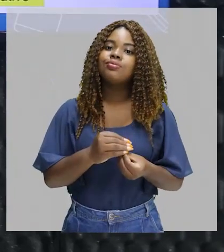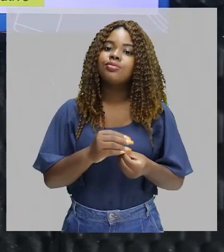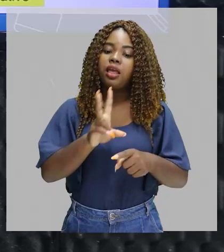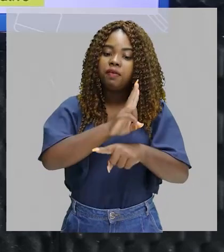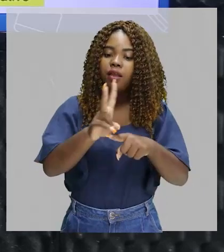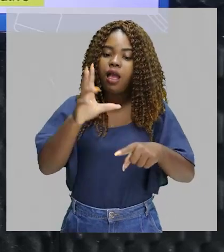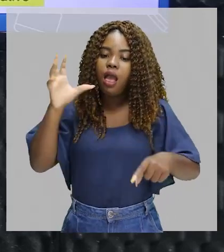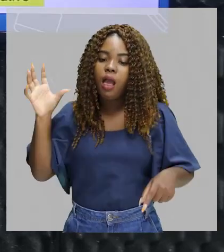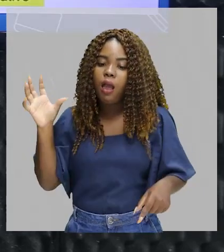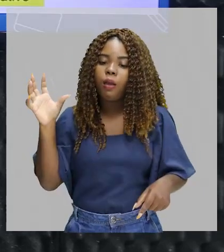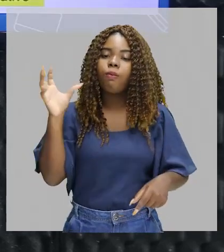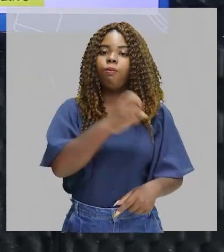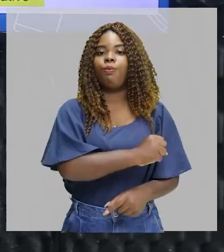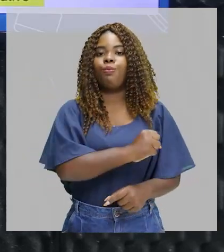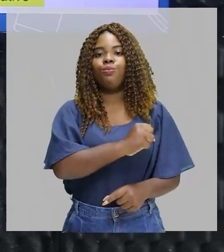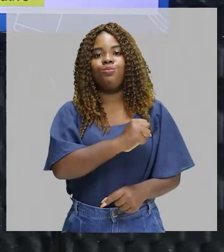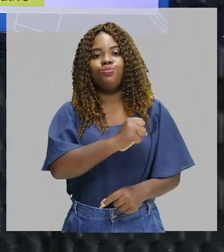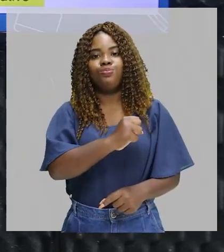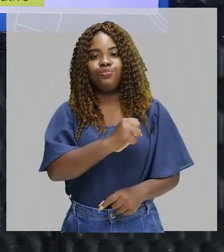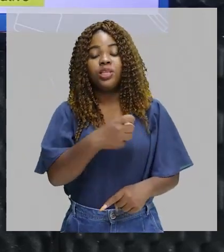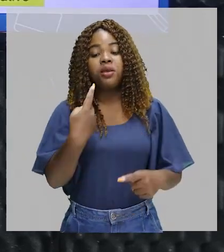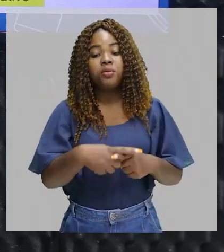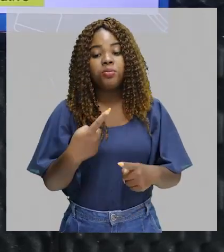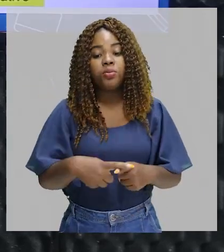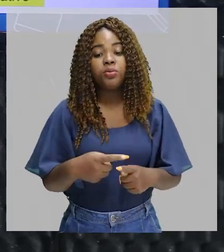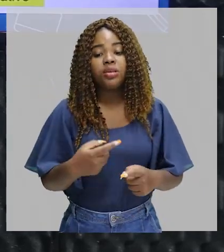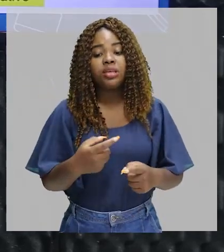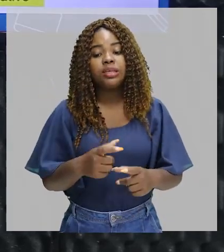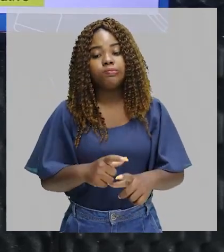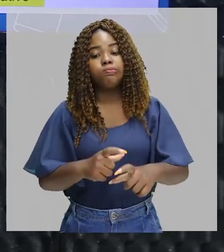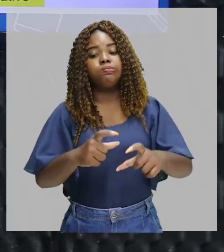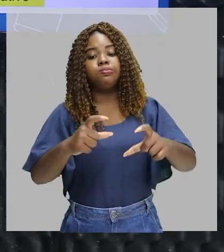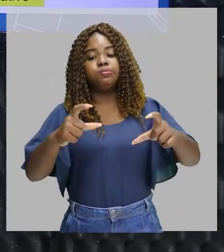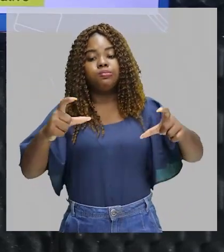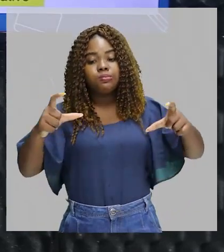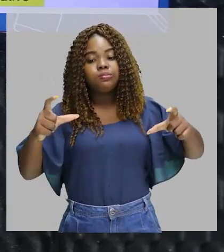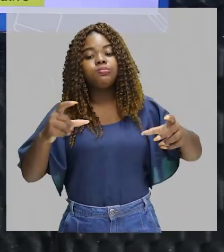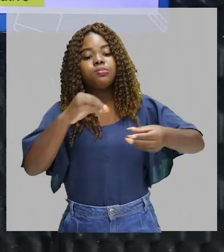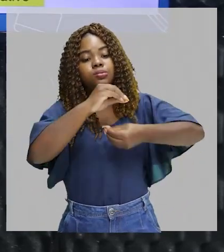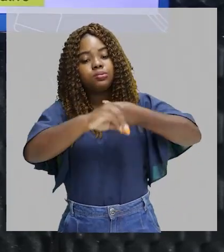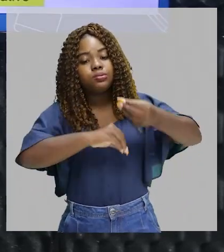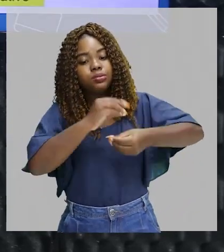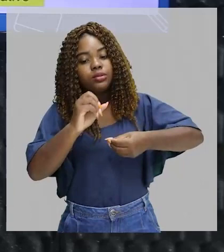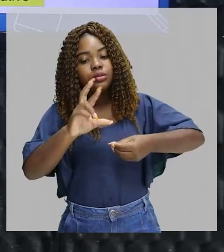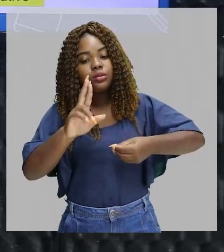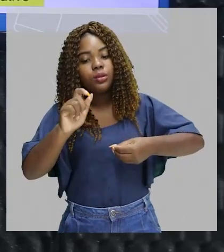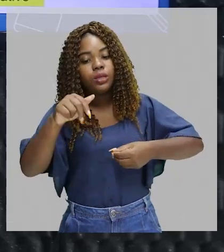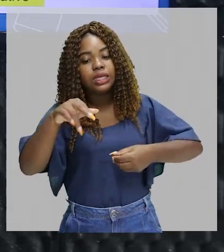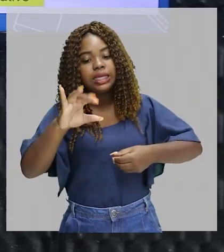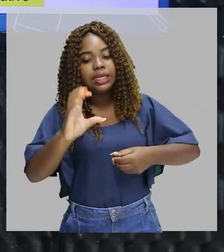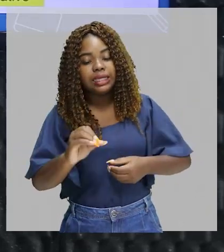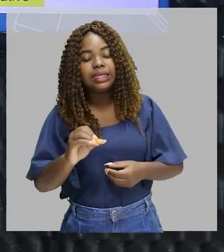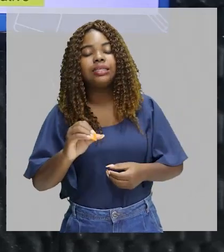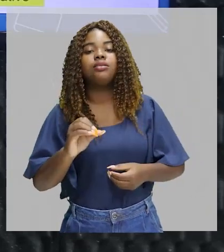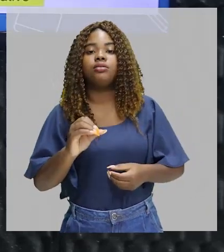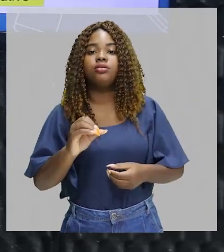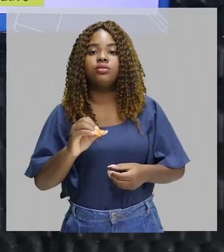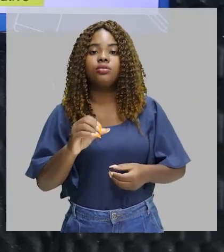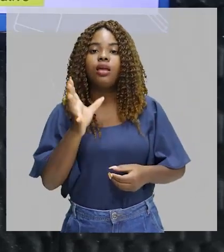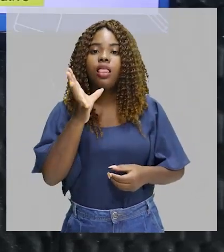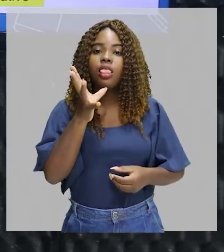rapidamente. Porque a maioria das reações orgânicas, elas são lentas, certo? Porque os compostos